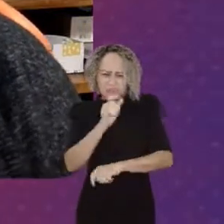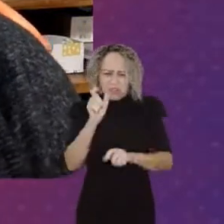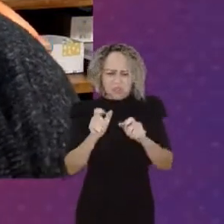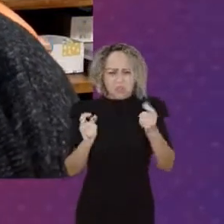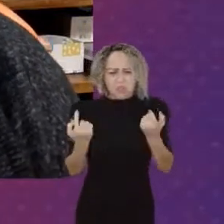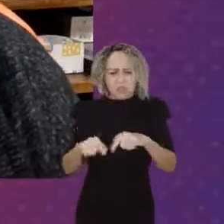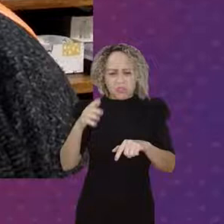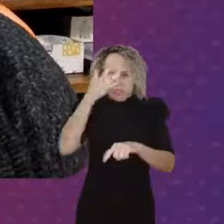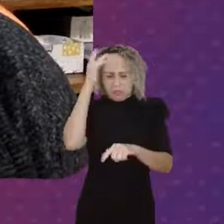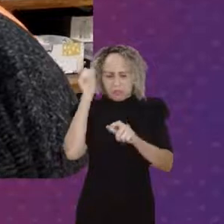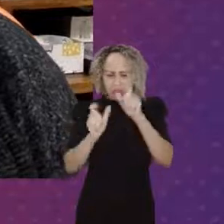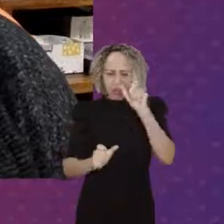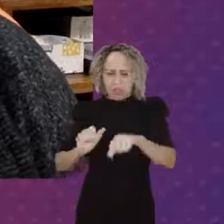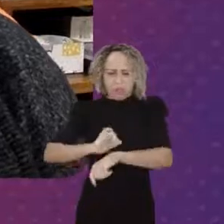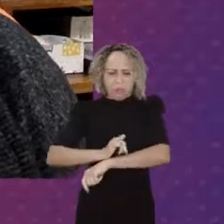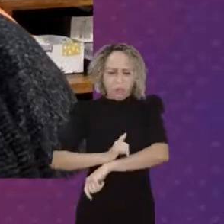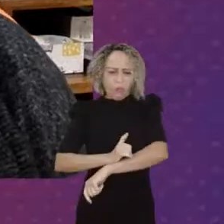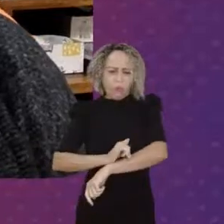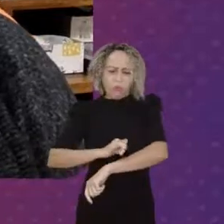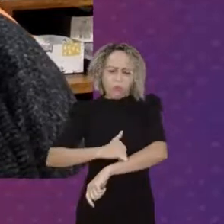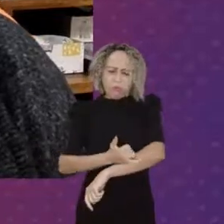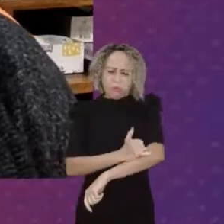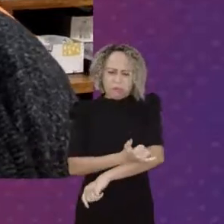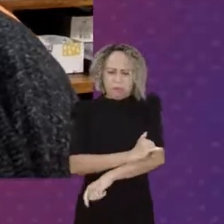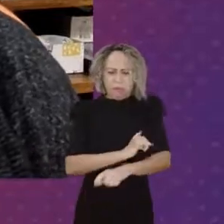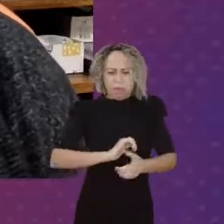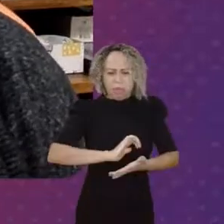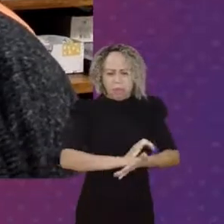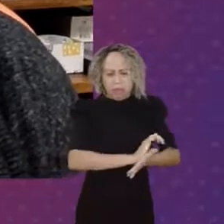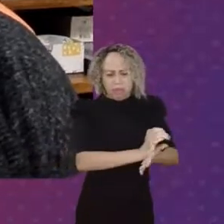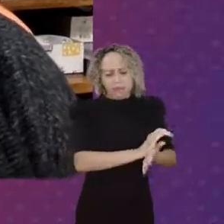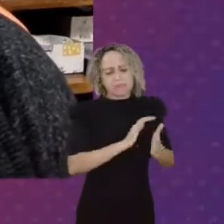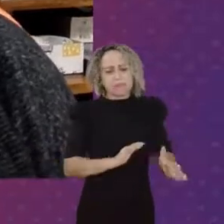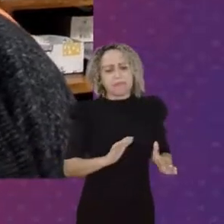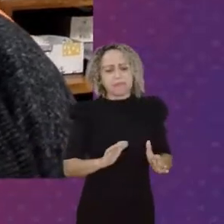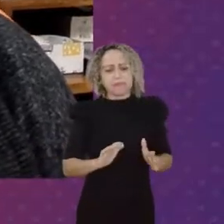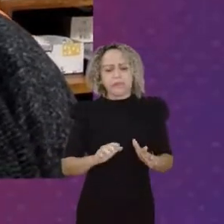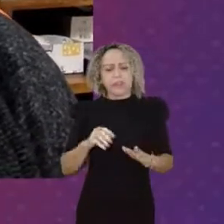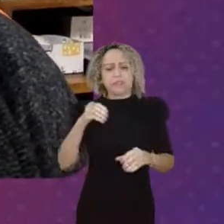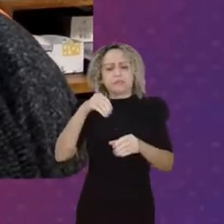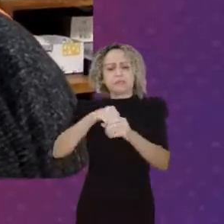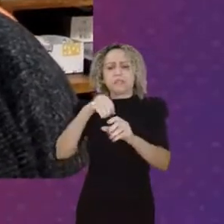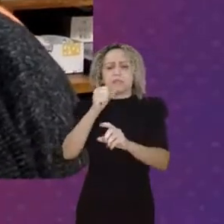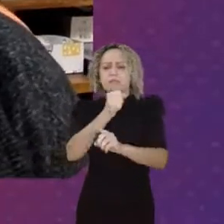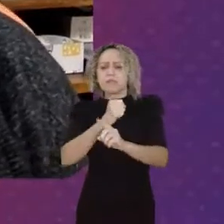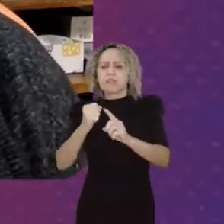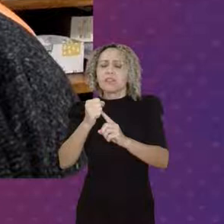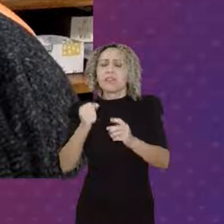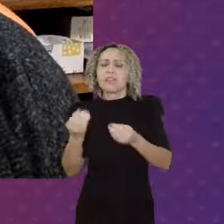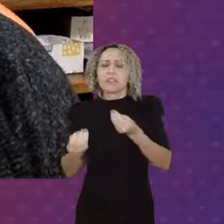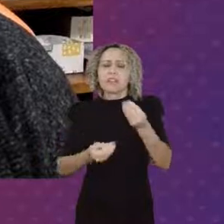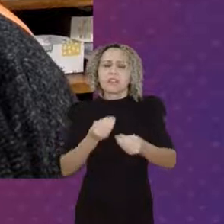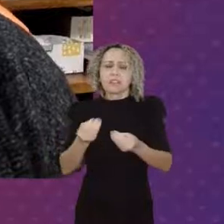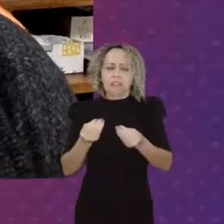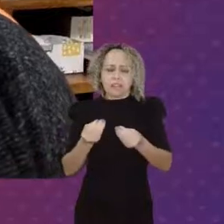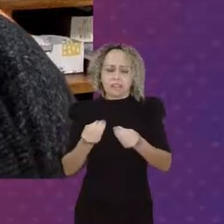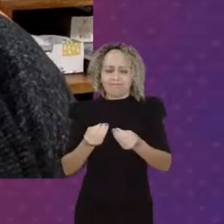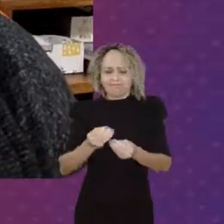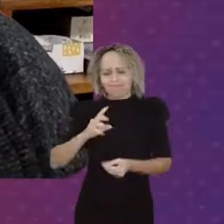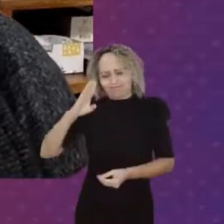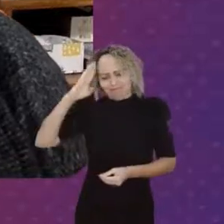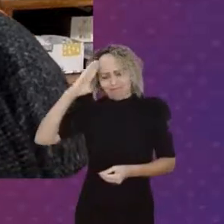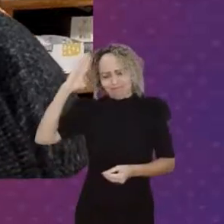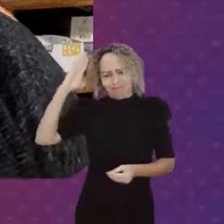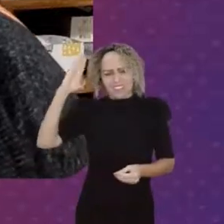de uma maneira geral, na sua socialidade afeta principalmente mulheres,